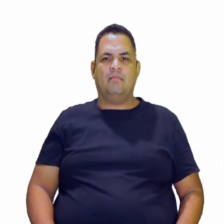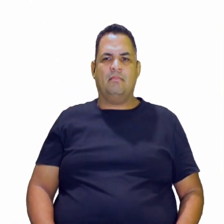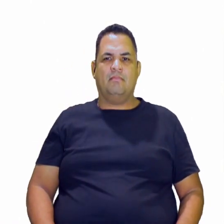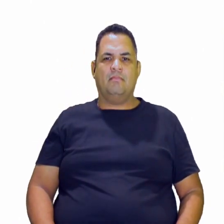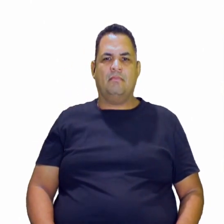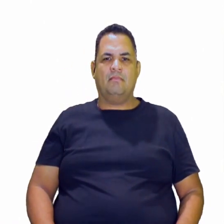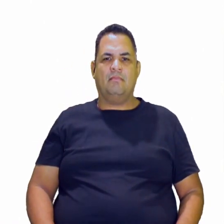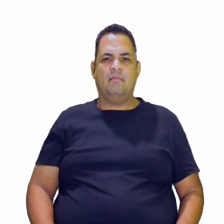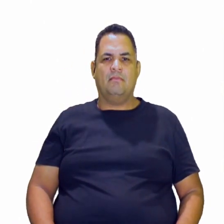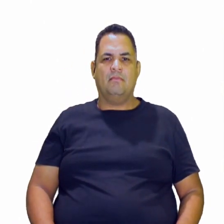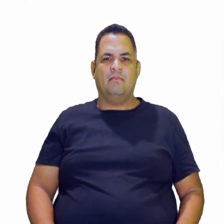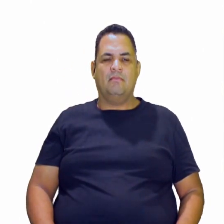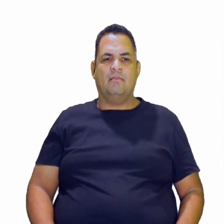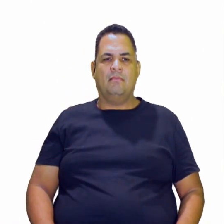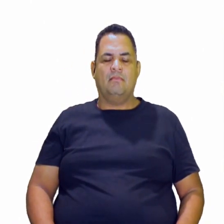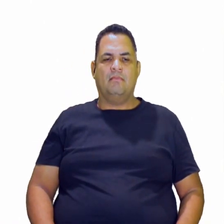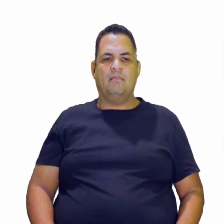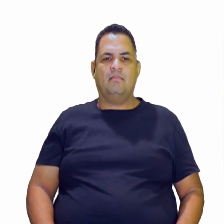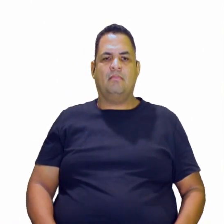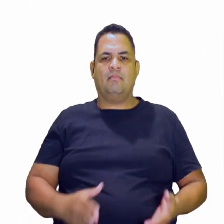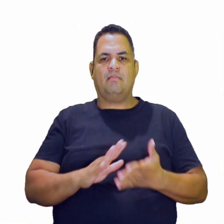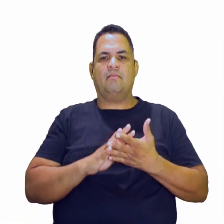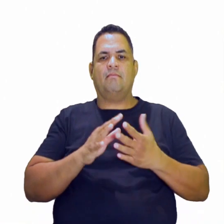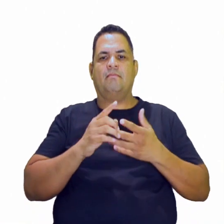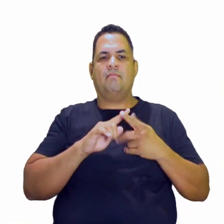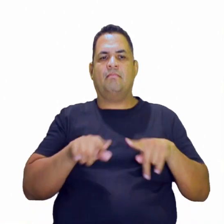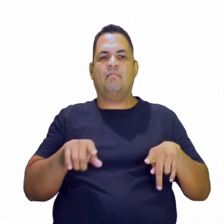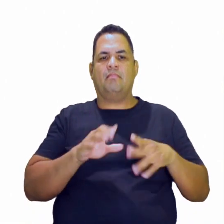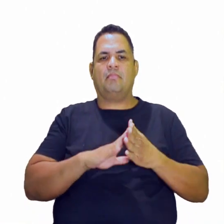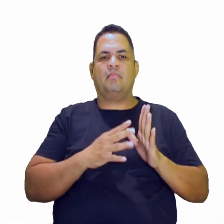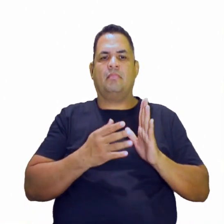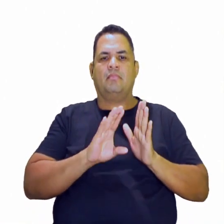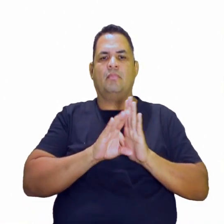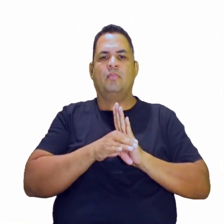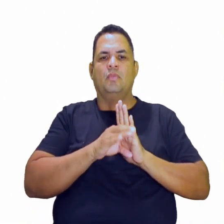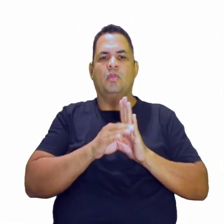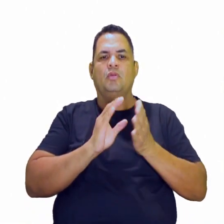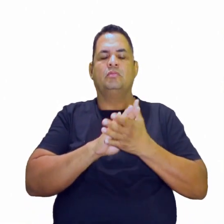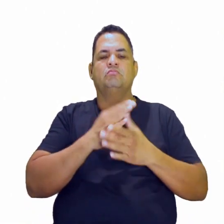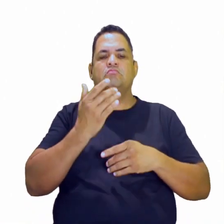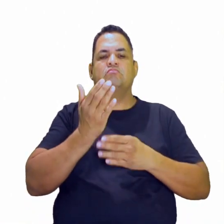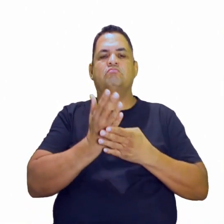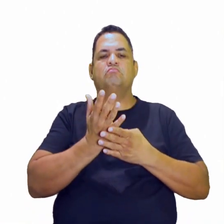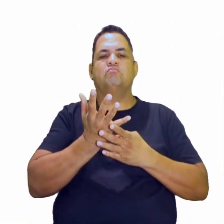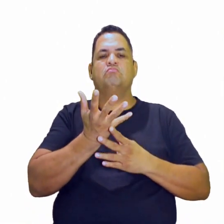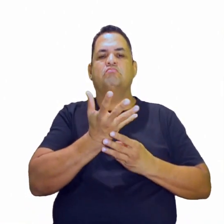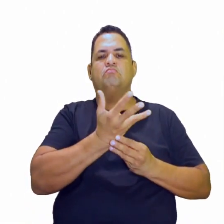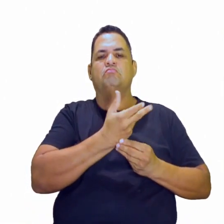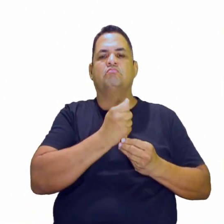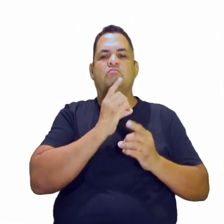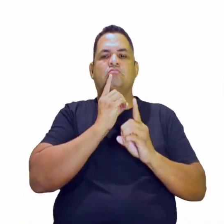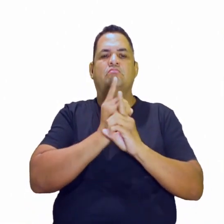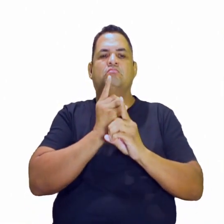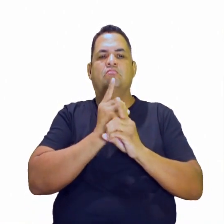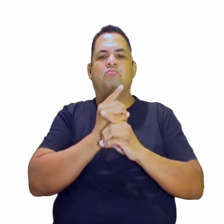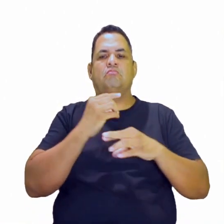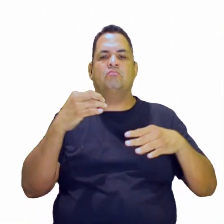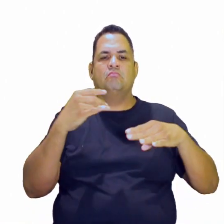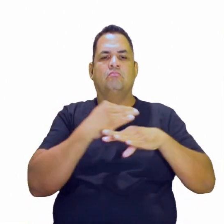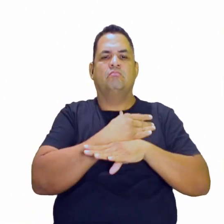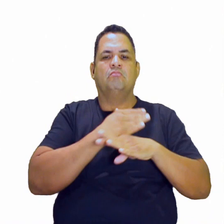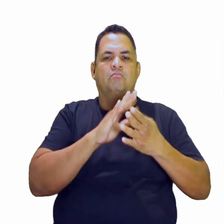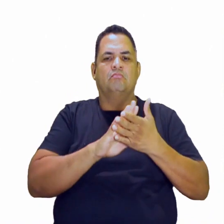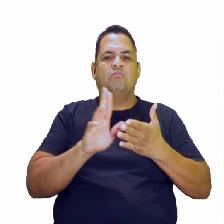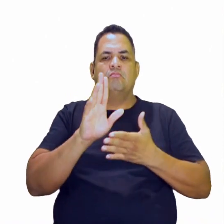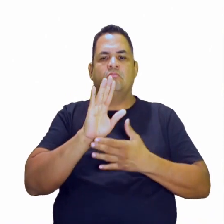minha pronúncia de inglês, porém designa o quê? Uma arte encontrada nos meios urbanos, seja